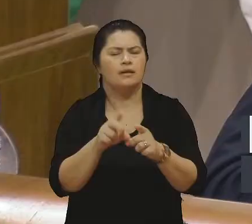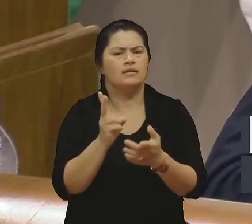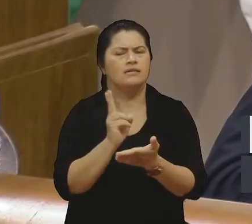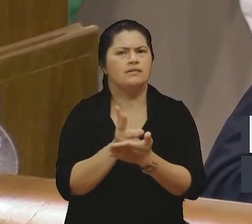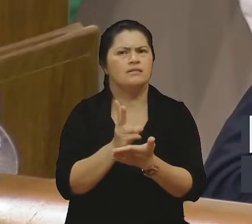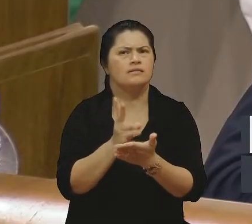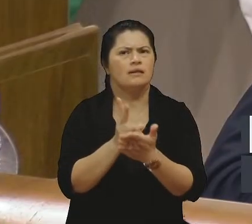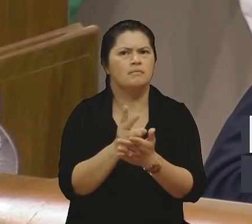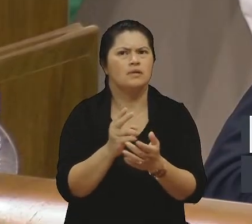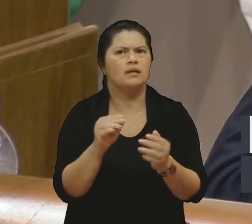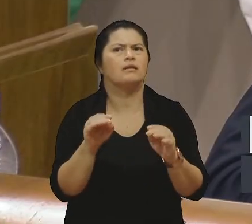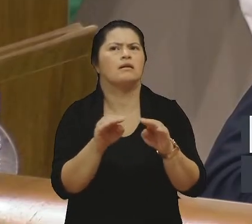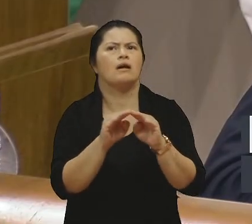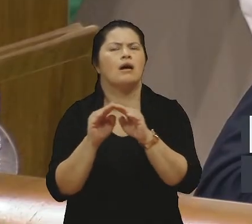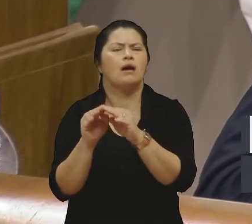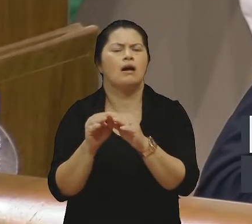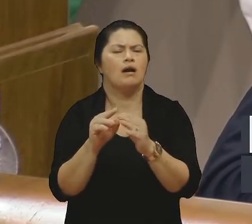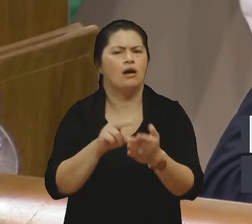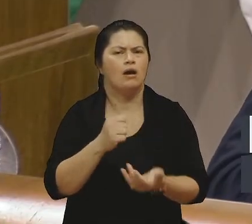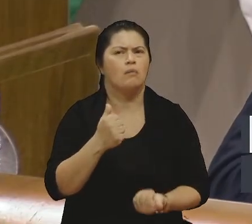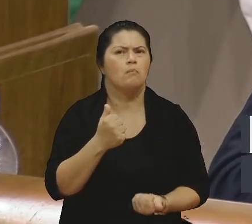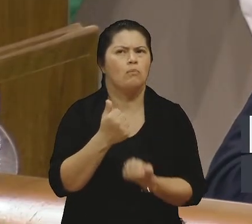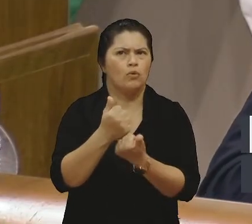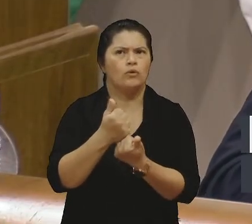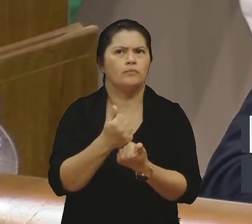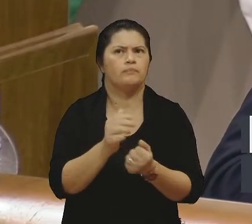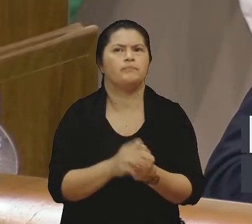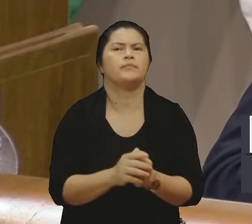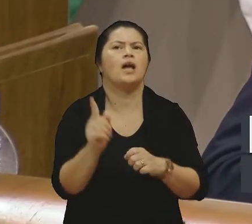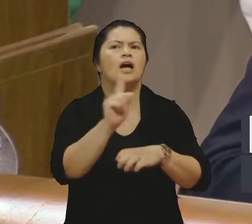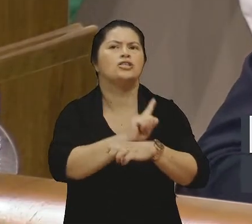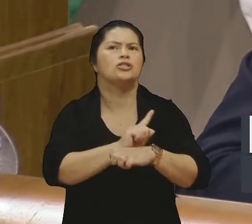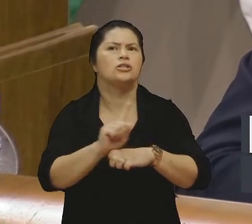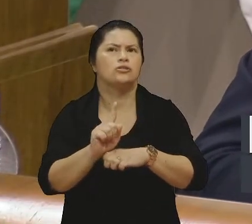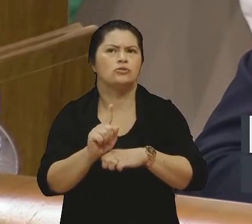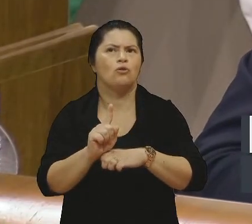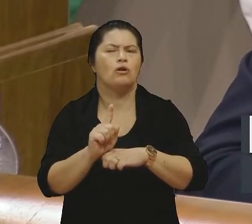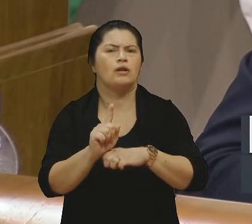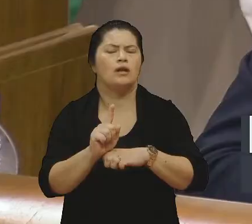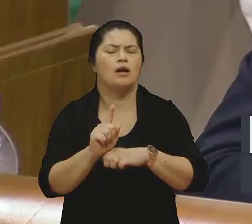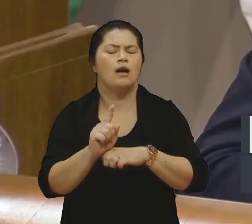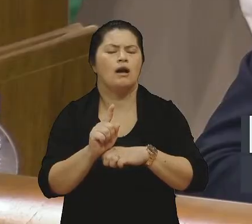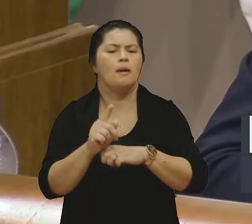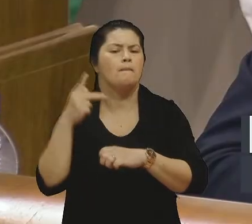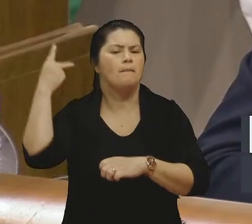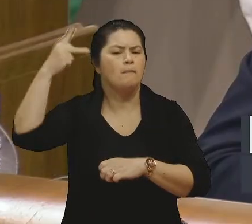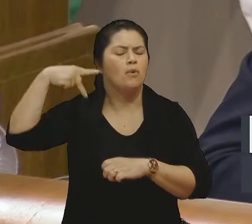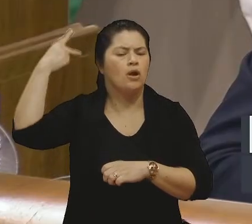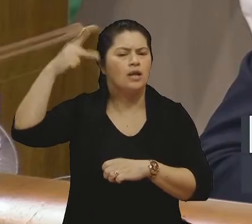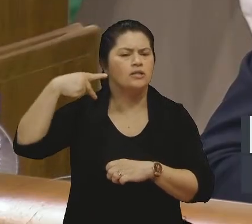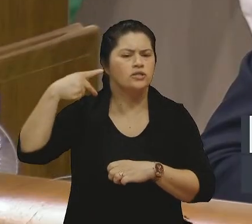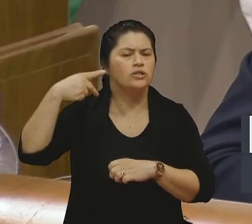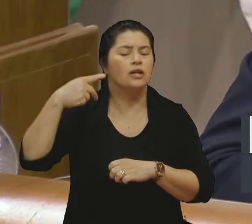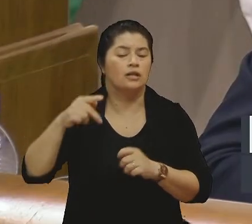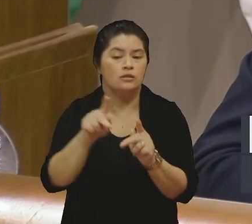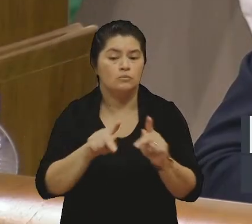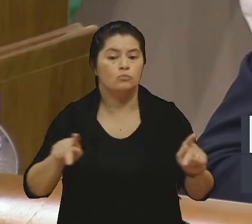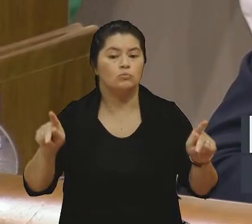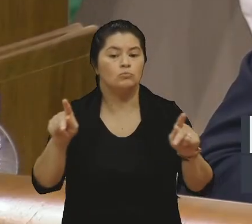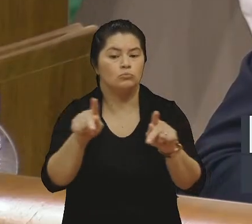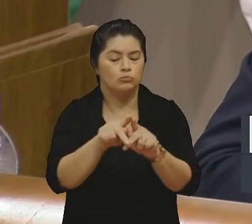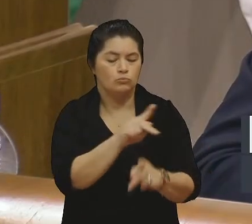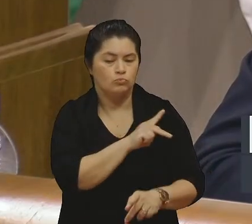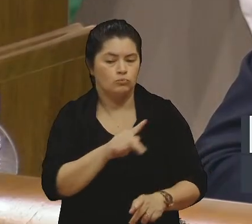apoiou, né, incondicionalmente. A nossa gestora de políticas públicas, a Adriana, que está aqui, né, obrigado também por